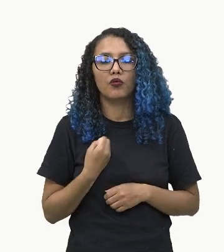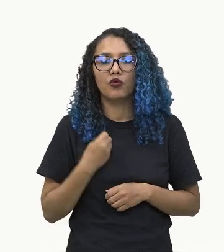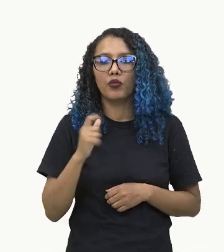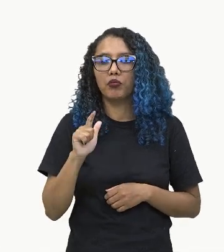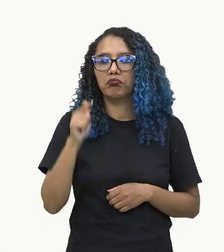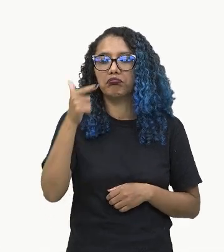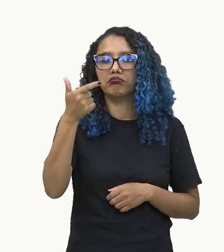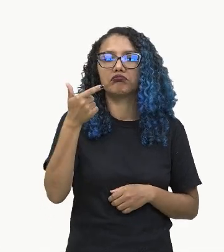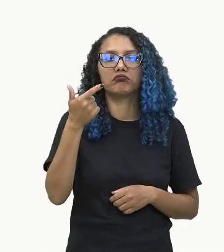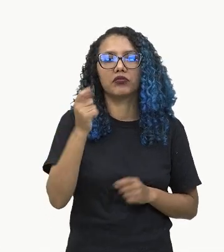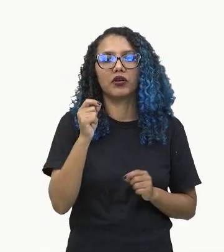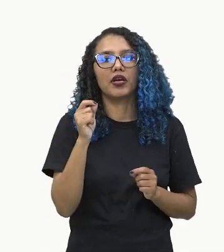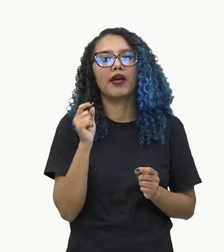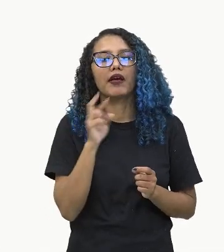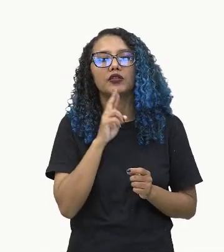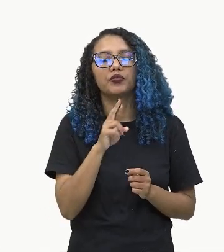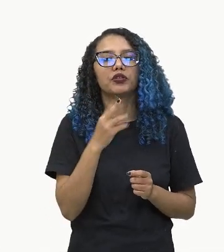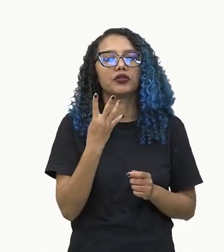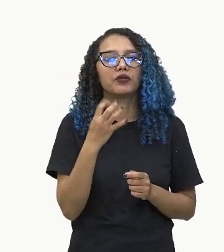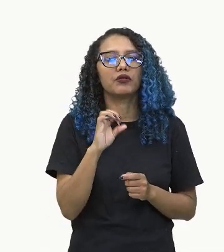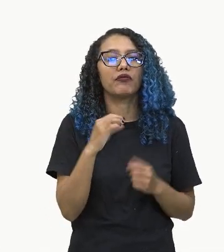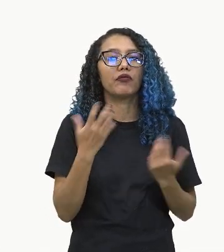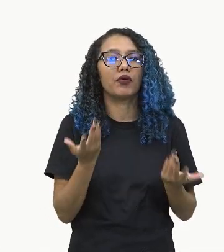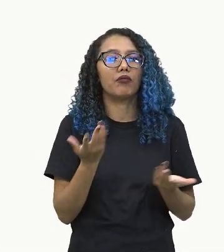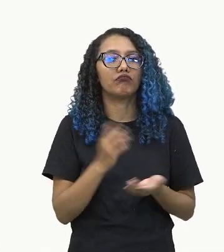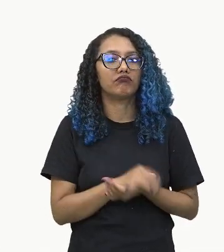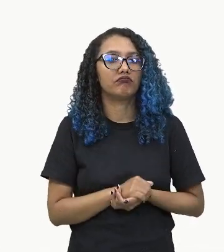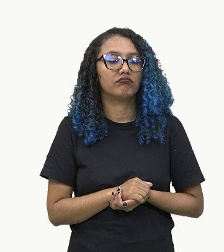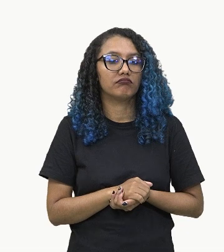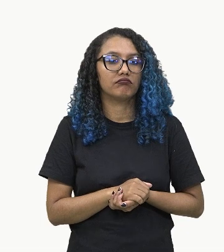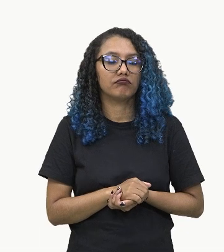dar 49. Hein? E agora?